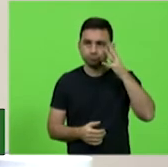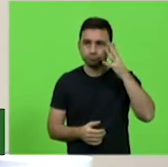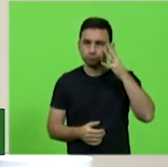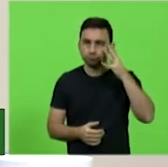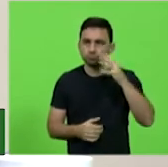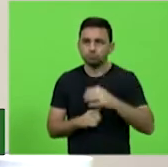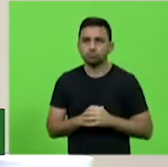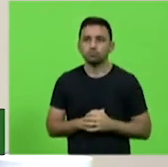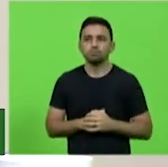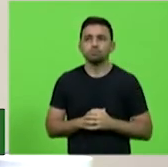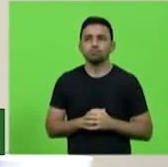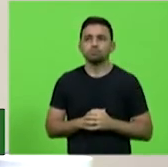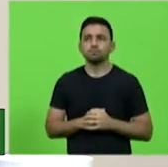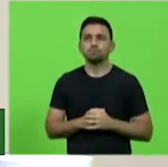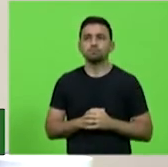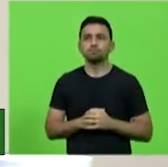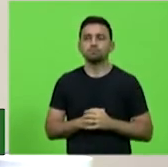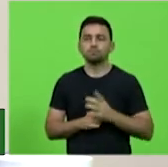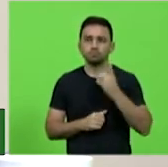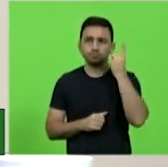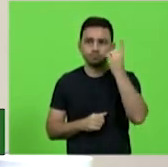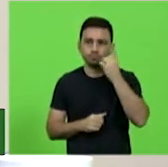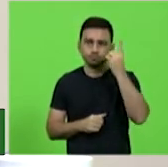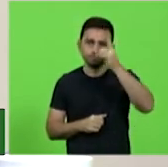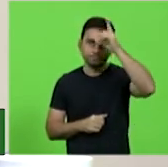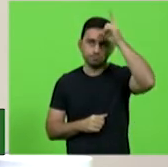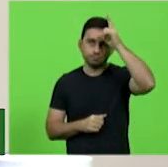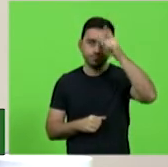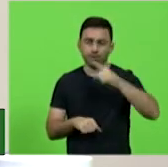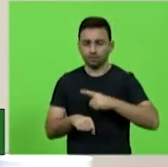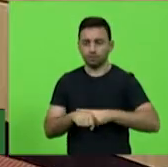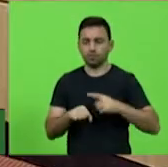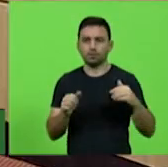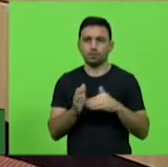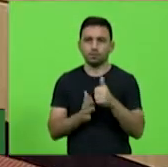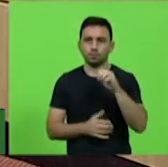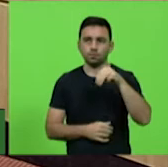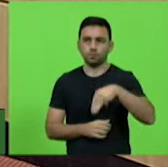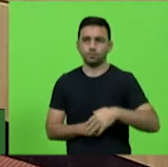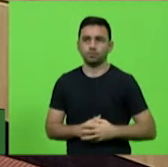no dia de hoje, deputado Sargento Lima, por 10 minutos, deputado.